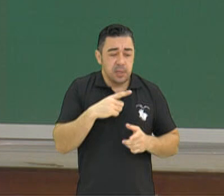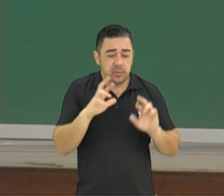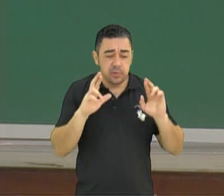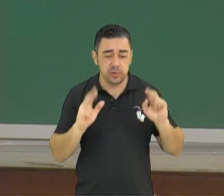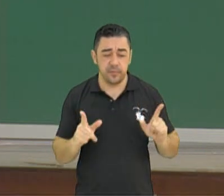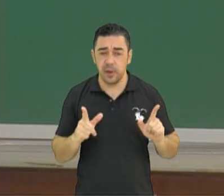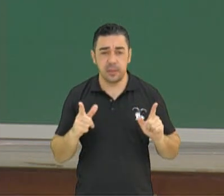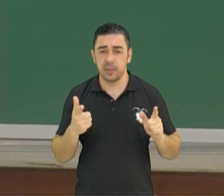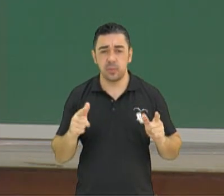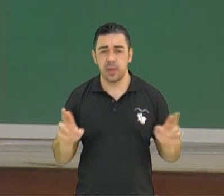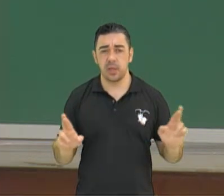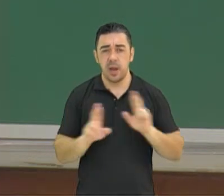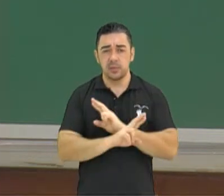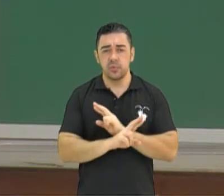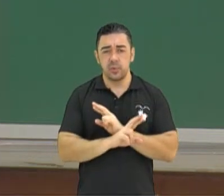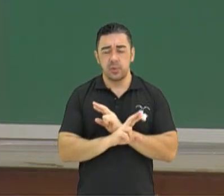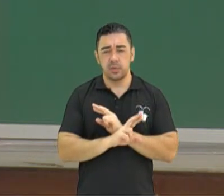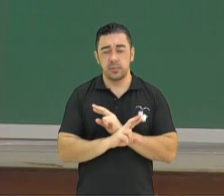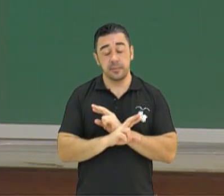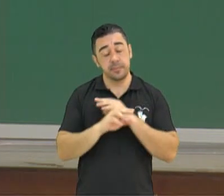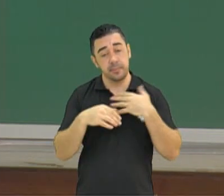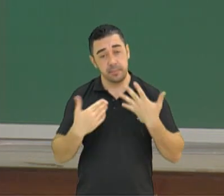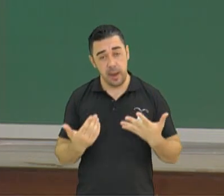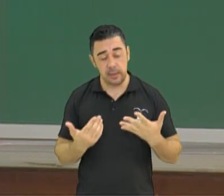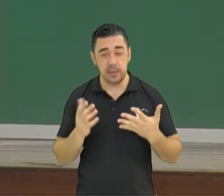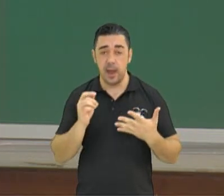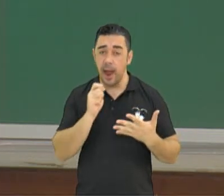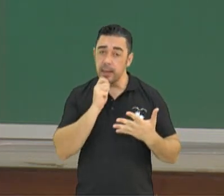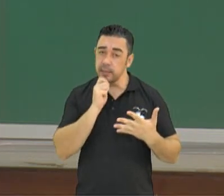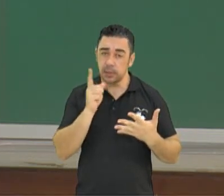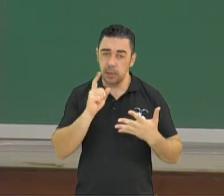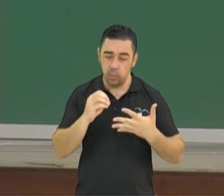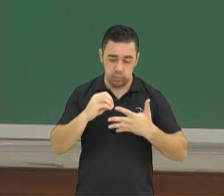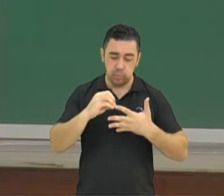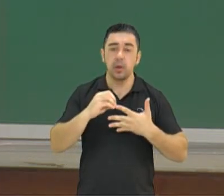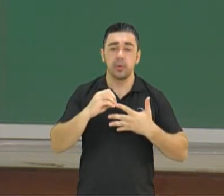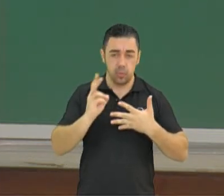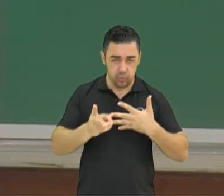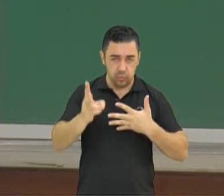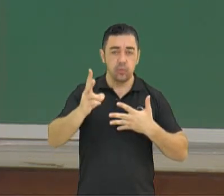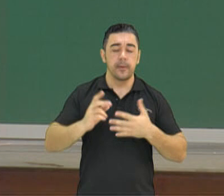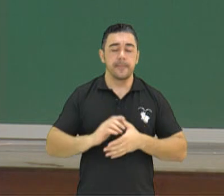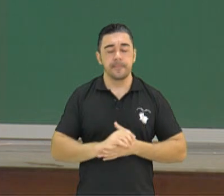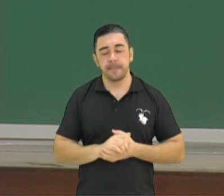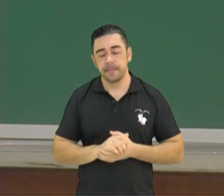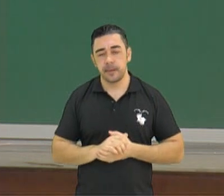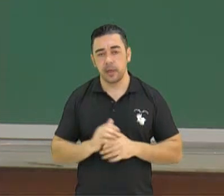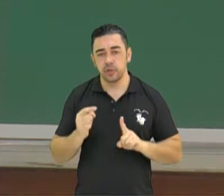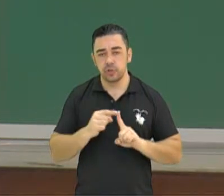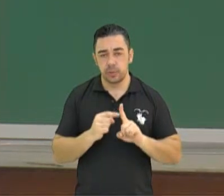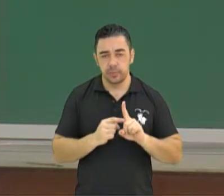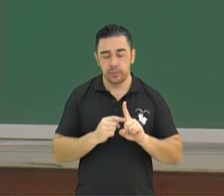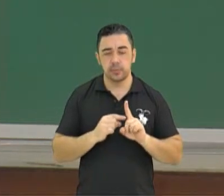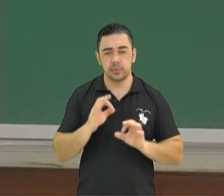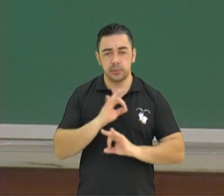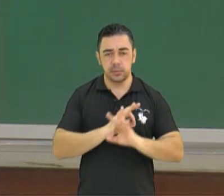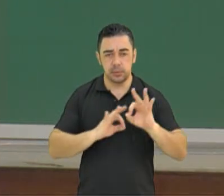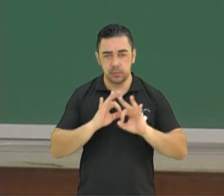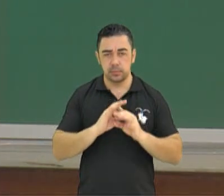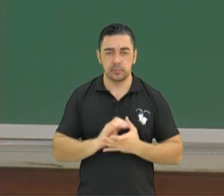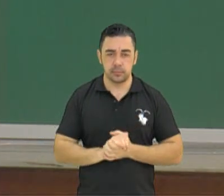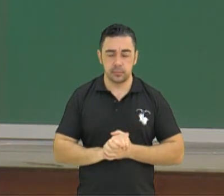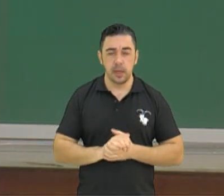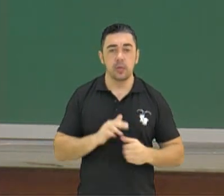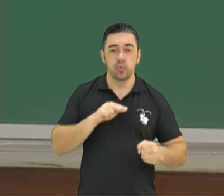estão tão relacionados assim, tá? Mas como não separaram ainda, a gente estuda eles juntos. Então vamos lá, ó. Tipo celular,